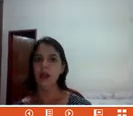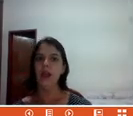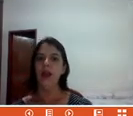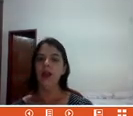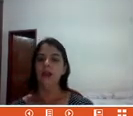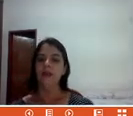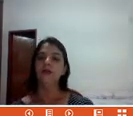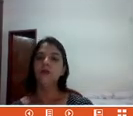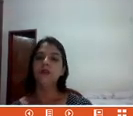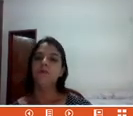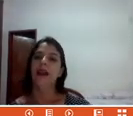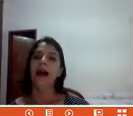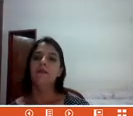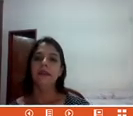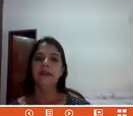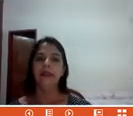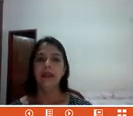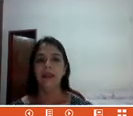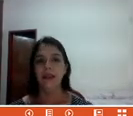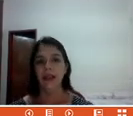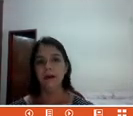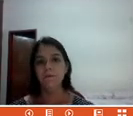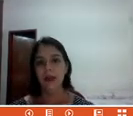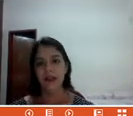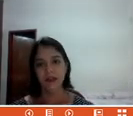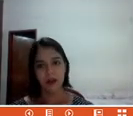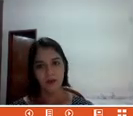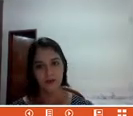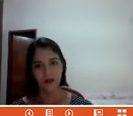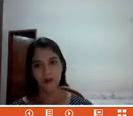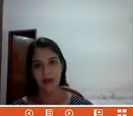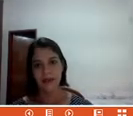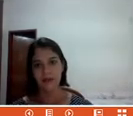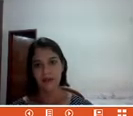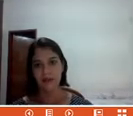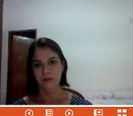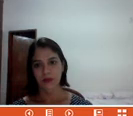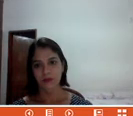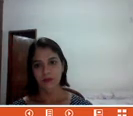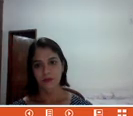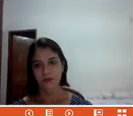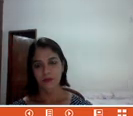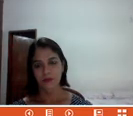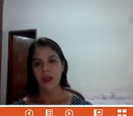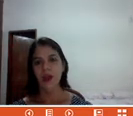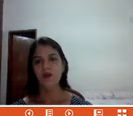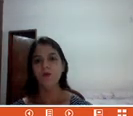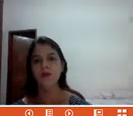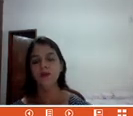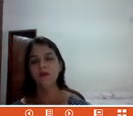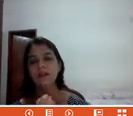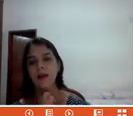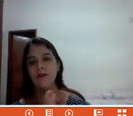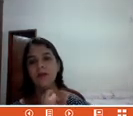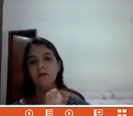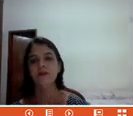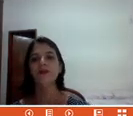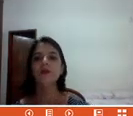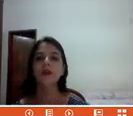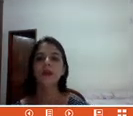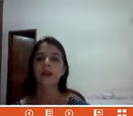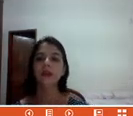laranja são duas palavras que têm a mesma configuração das mãos. Como que eu vou